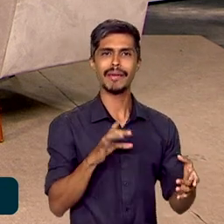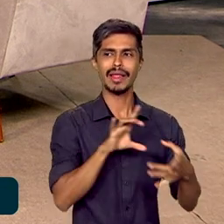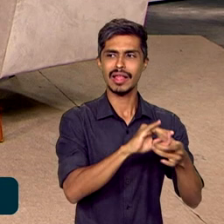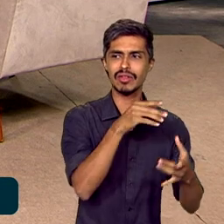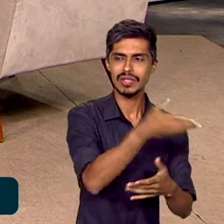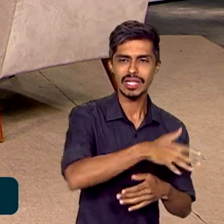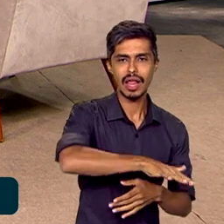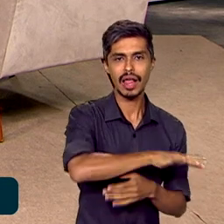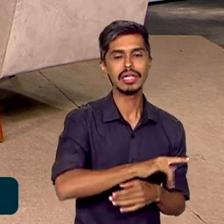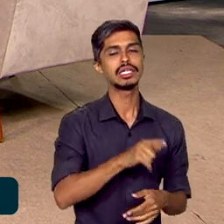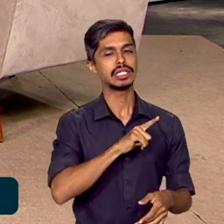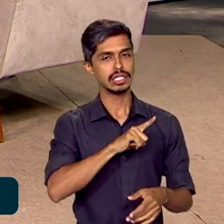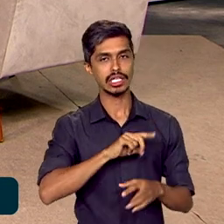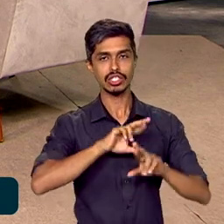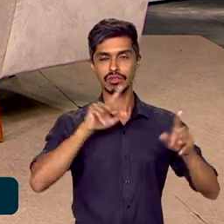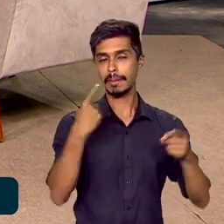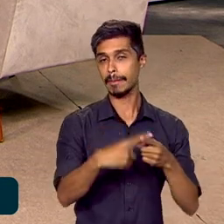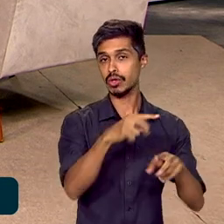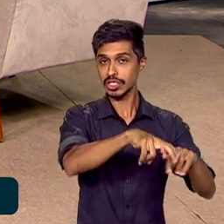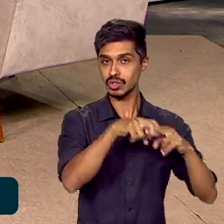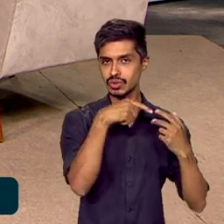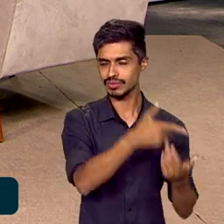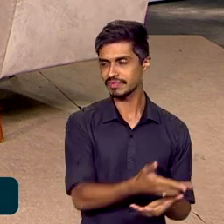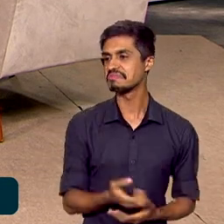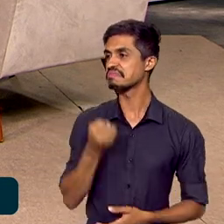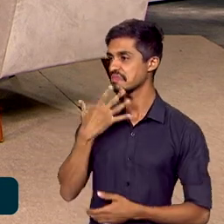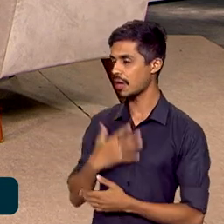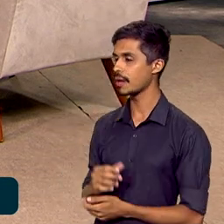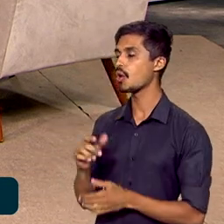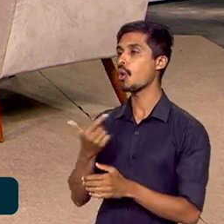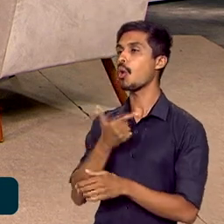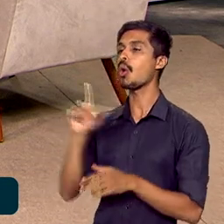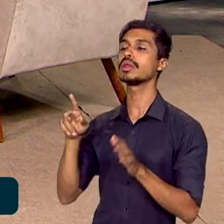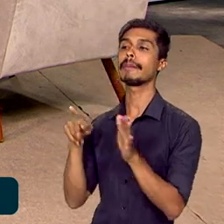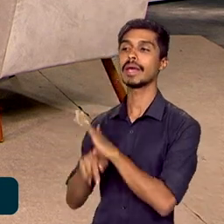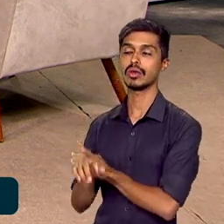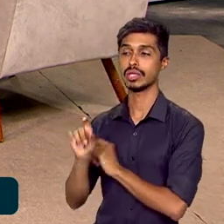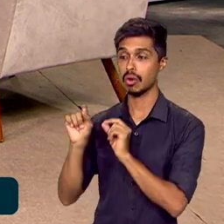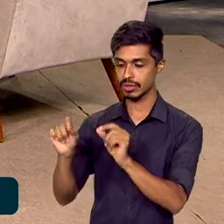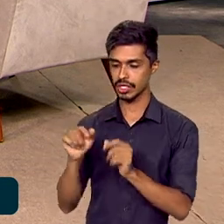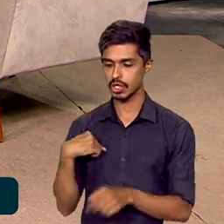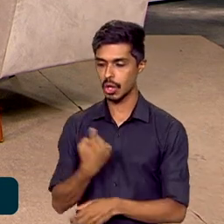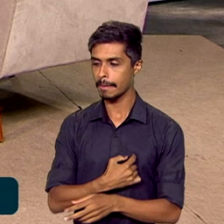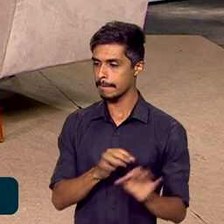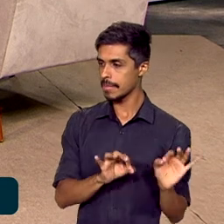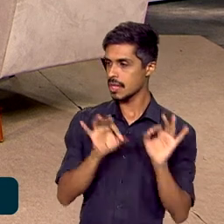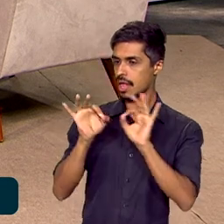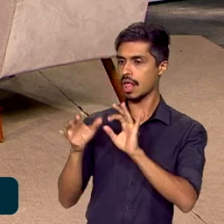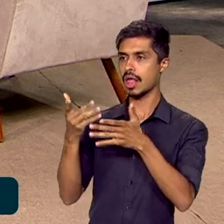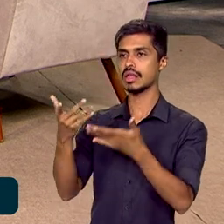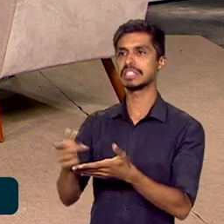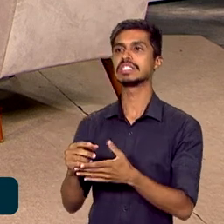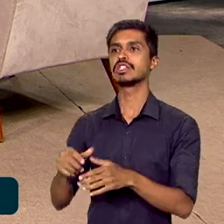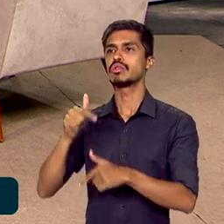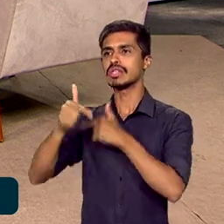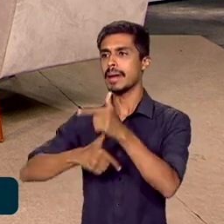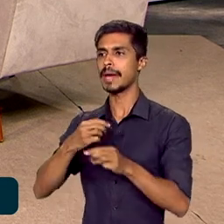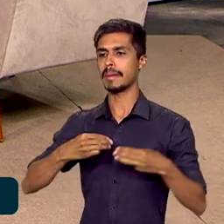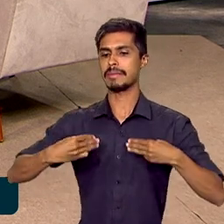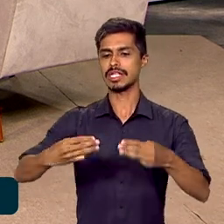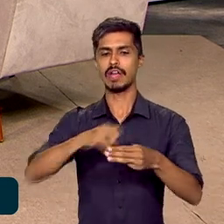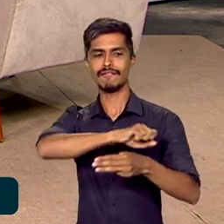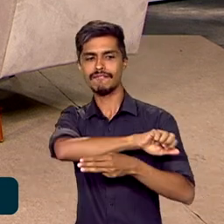são ambientalmente diferenciados por conta disso. Muito bem. César, uma outra questão agora. Nós temos visto esse trabalho interministerial